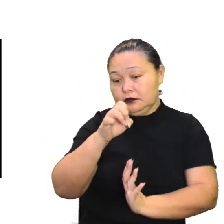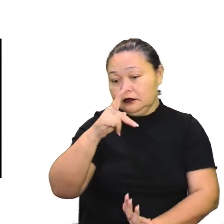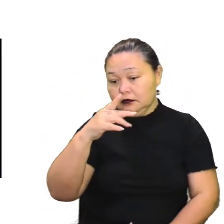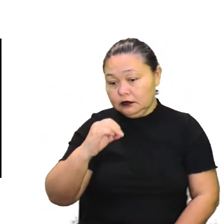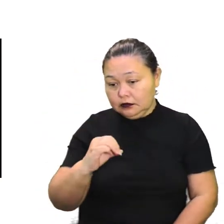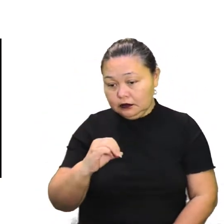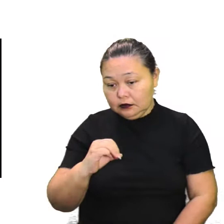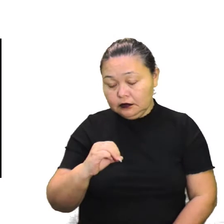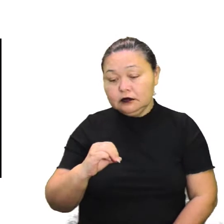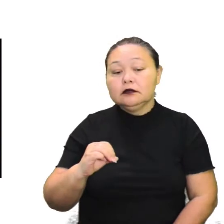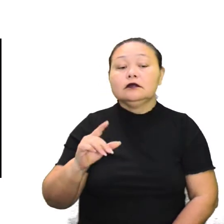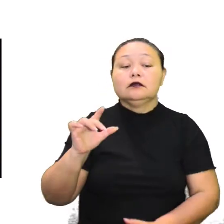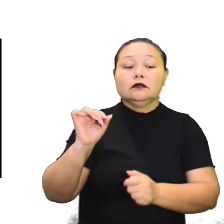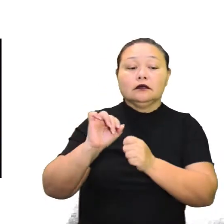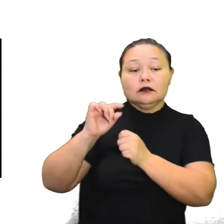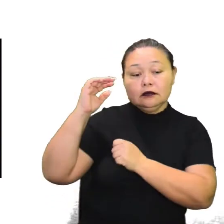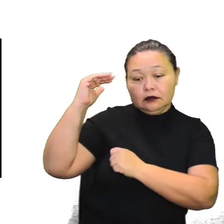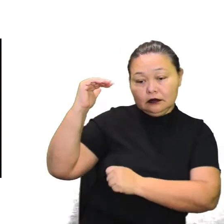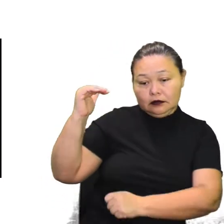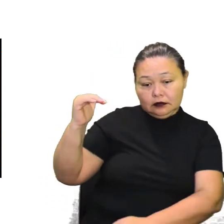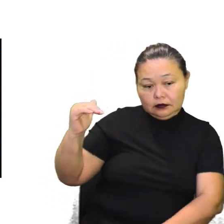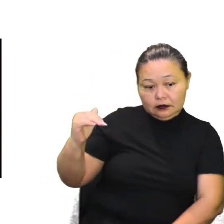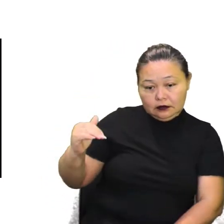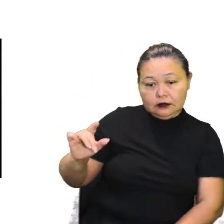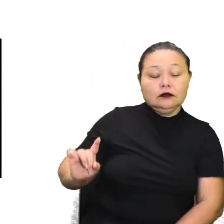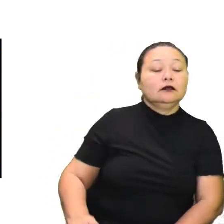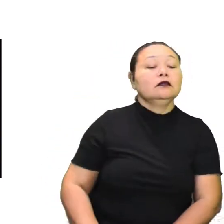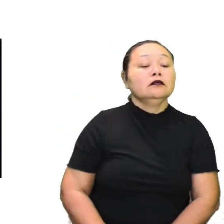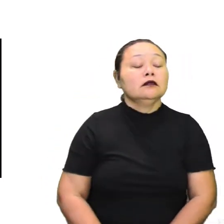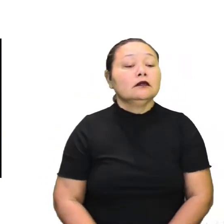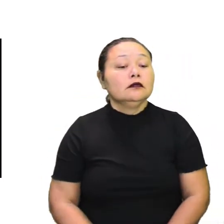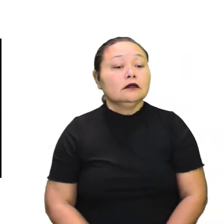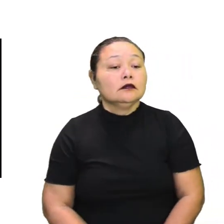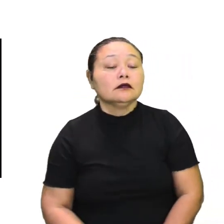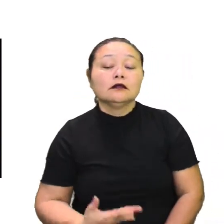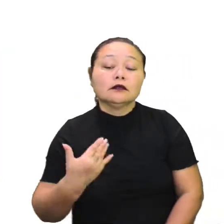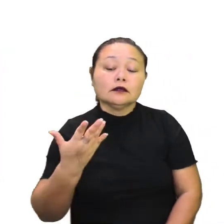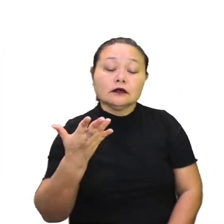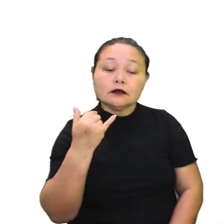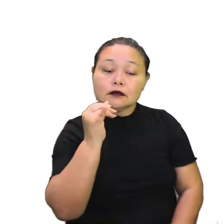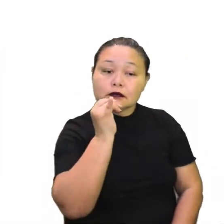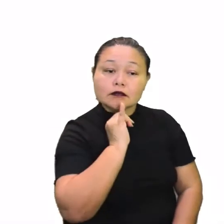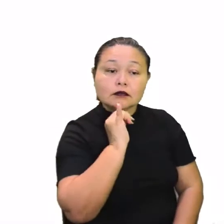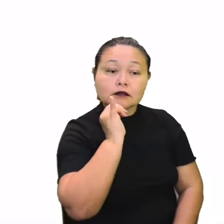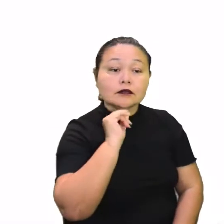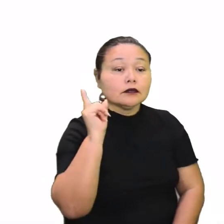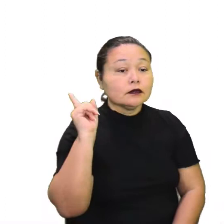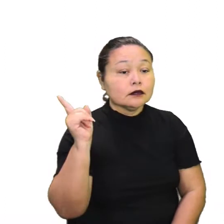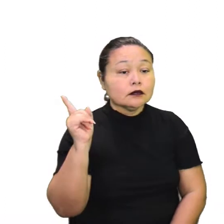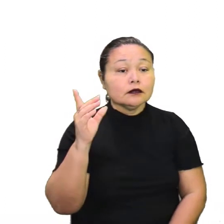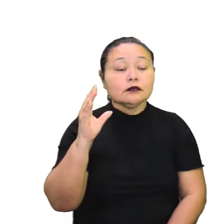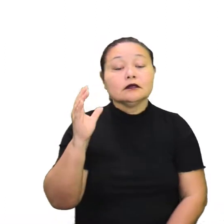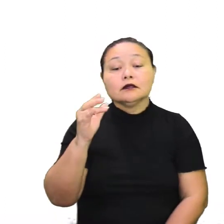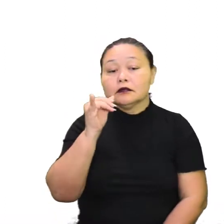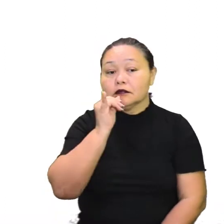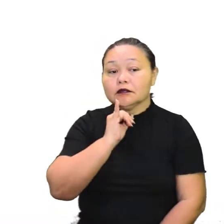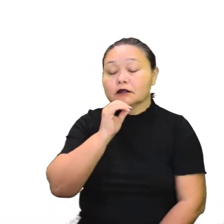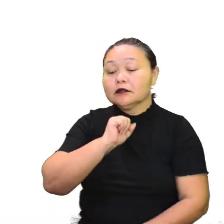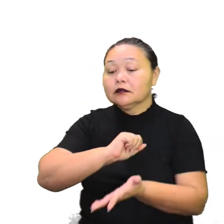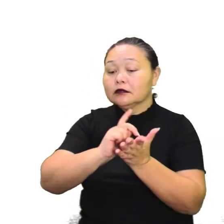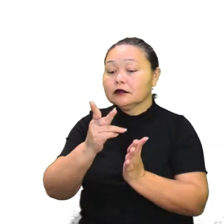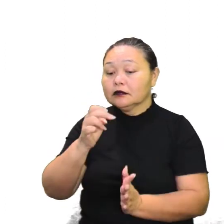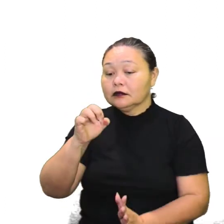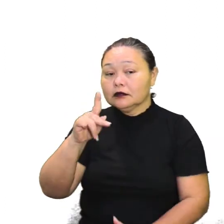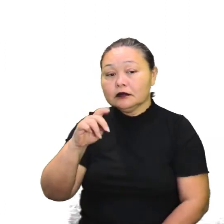épico. Narrador, personagem, enredo, tempo e espaço. Vamos aí de exemplos. Olha lá. Exemplo do